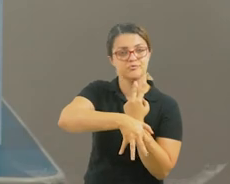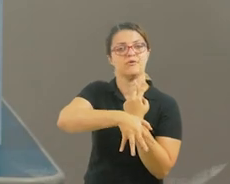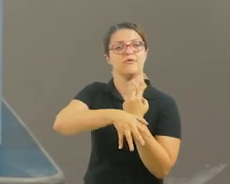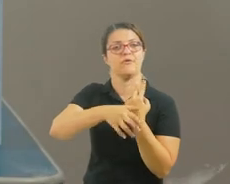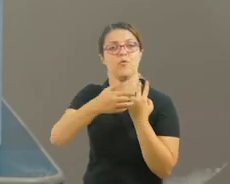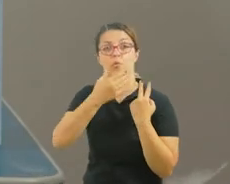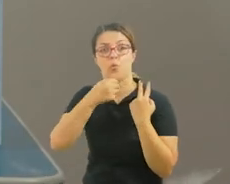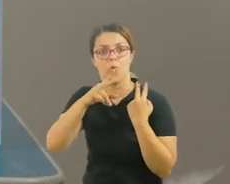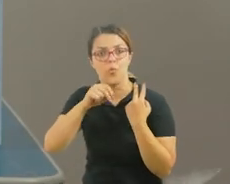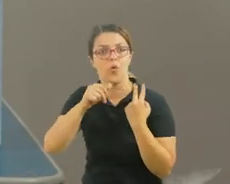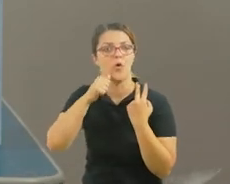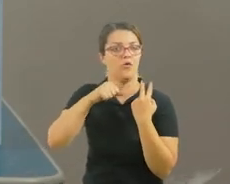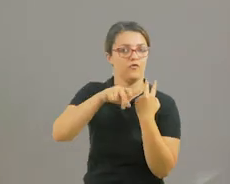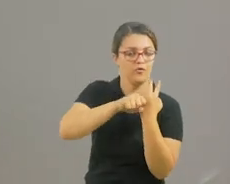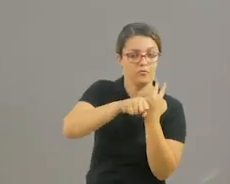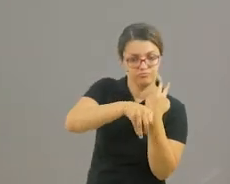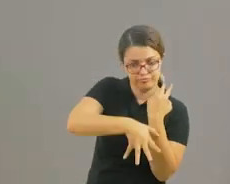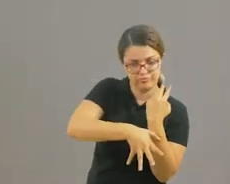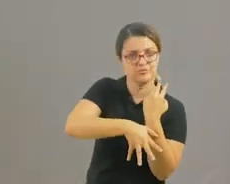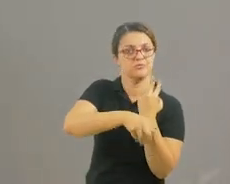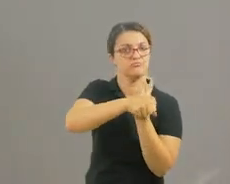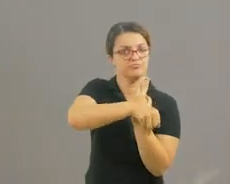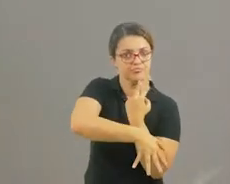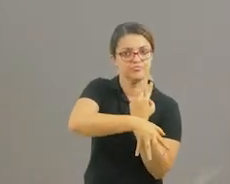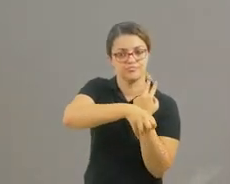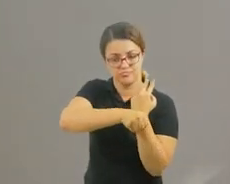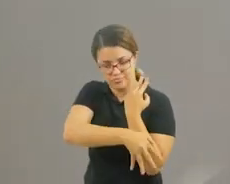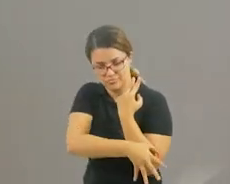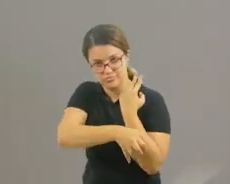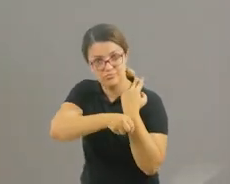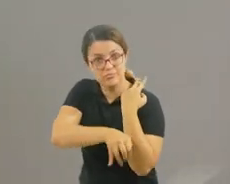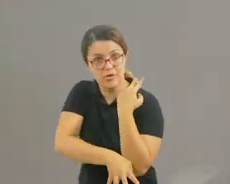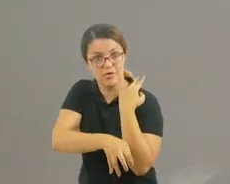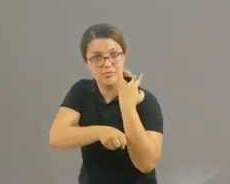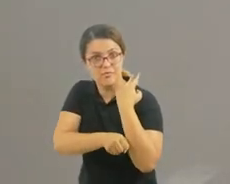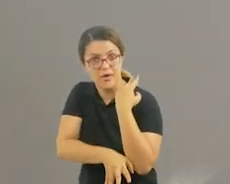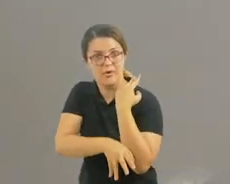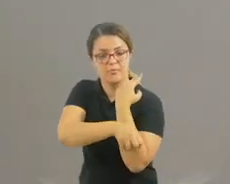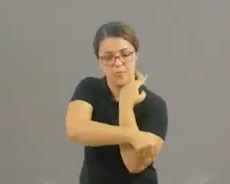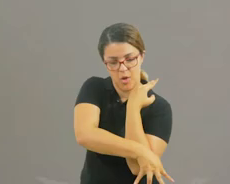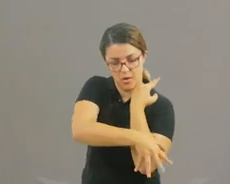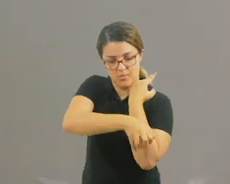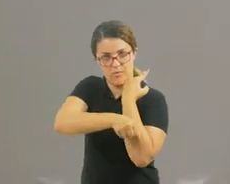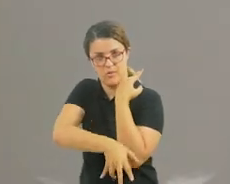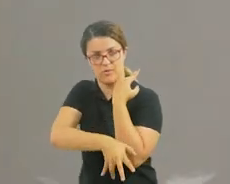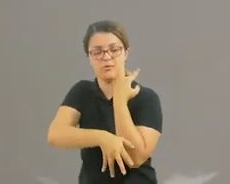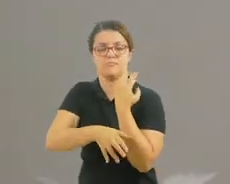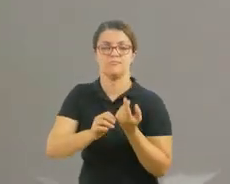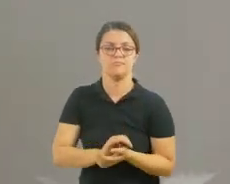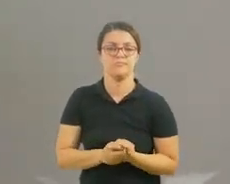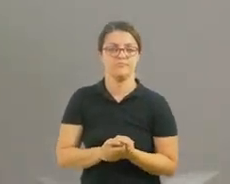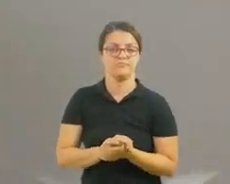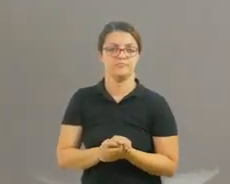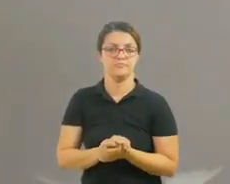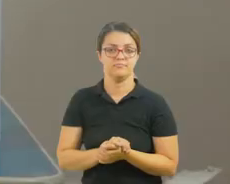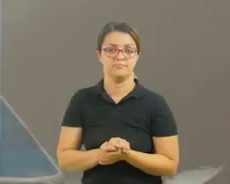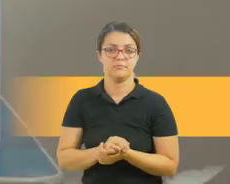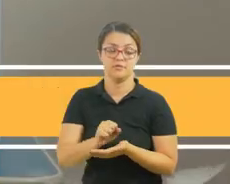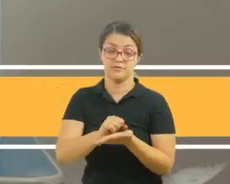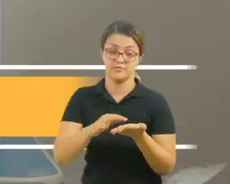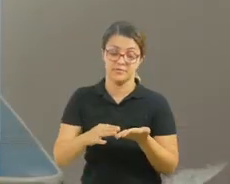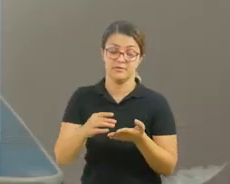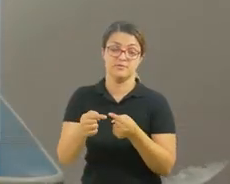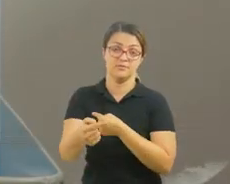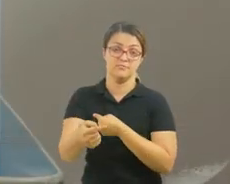De acordo com a história da sua família, vai ser a quantidade de galhos da sua árvore genealógica.